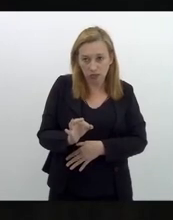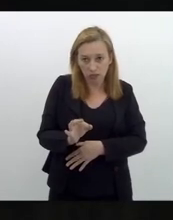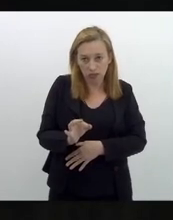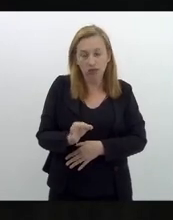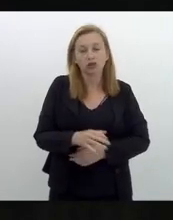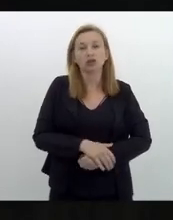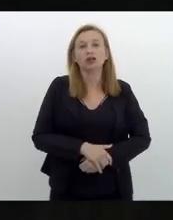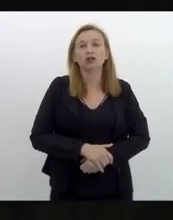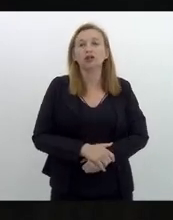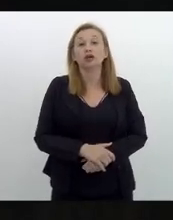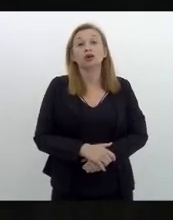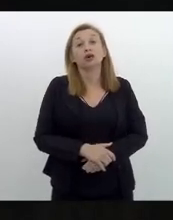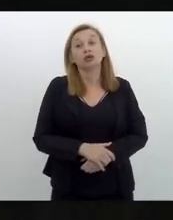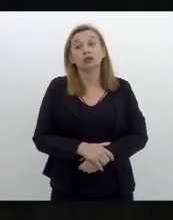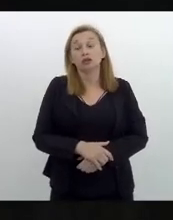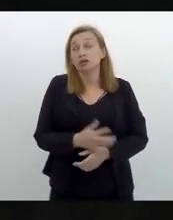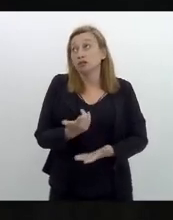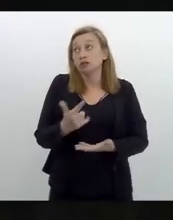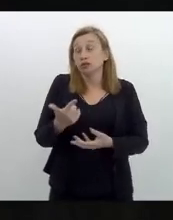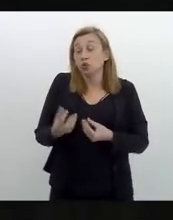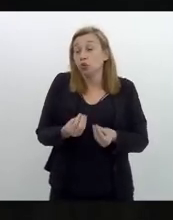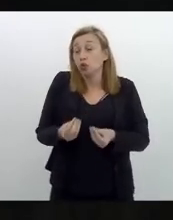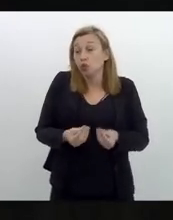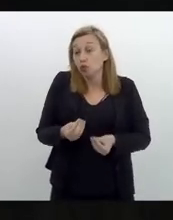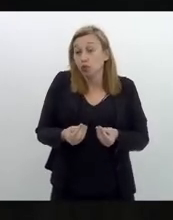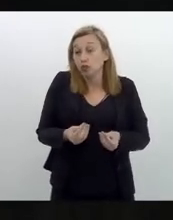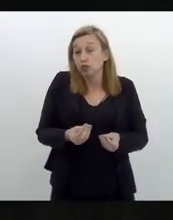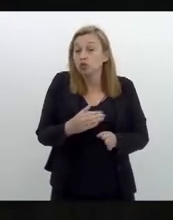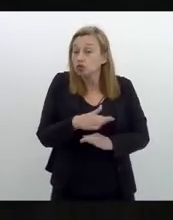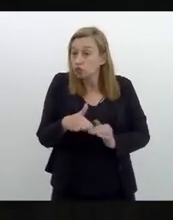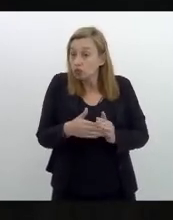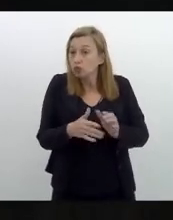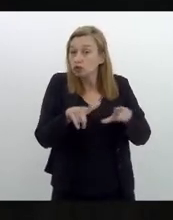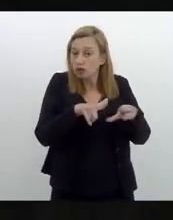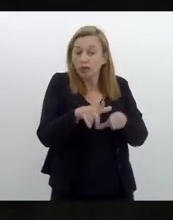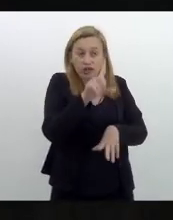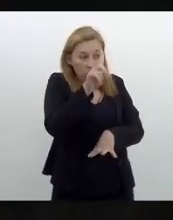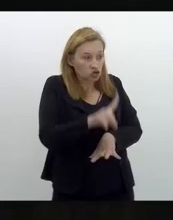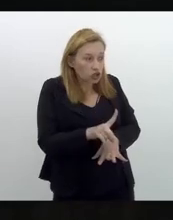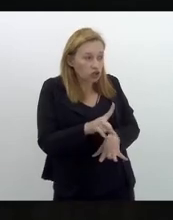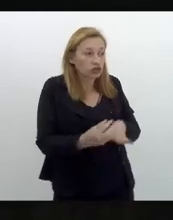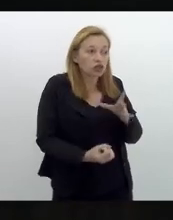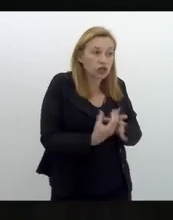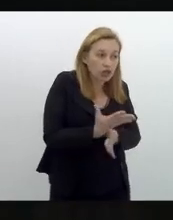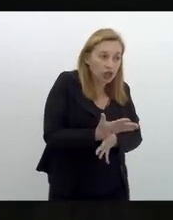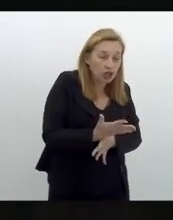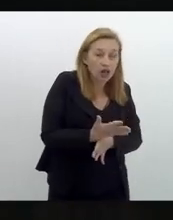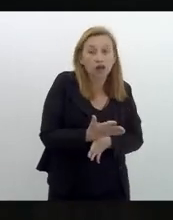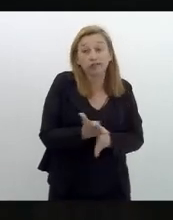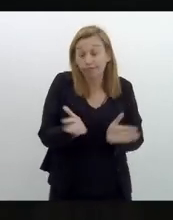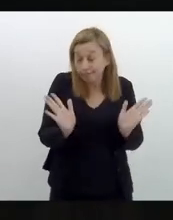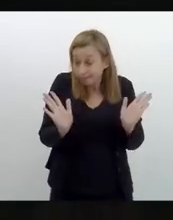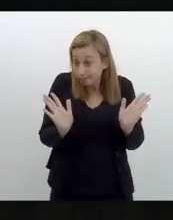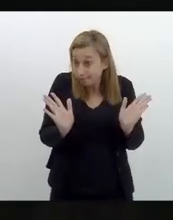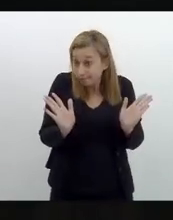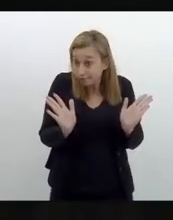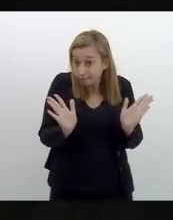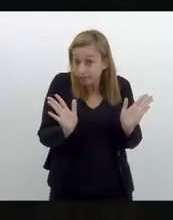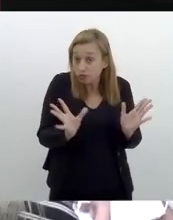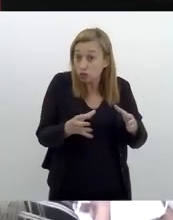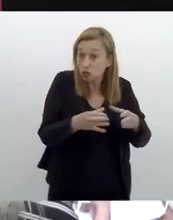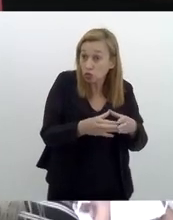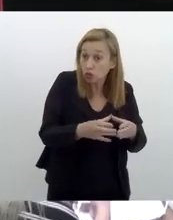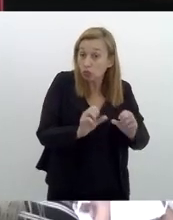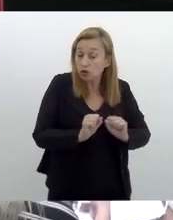20% mas não dá todo o mandato tem todo o direito de fazer ainda mais para as corporações que defendem